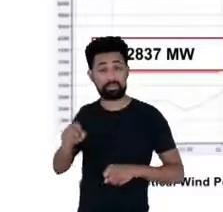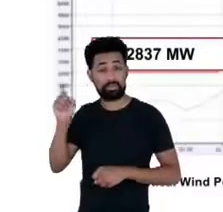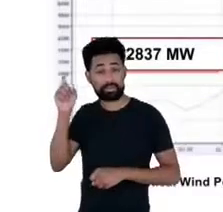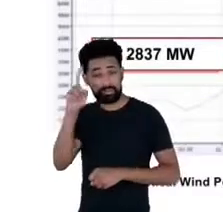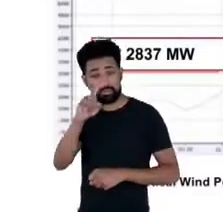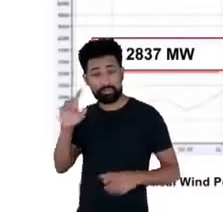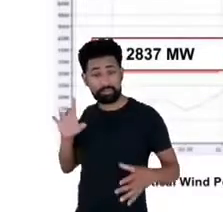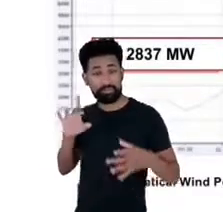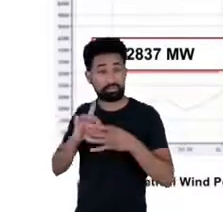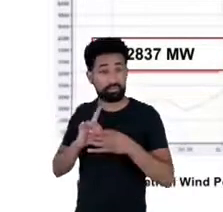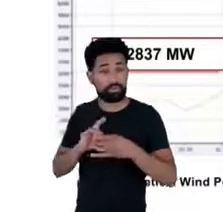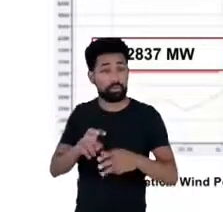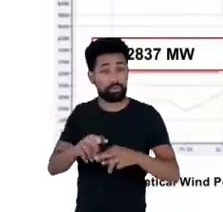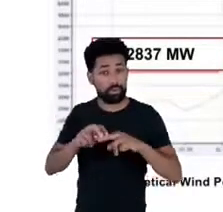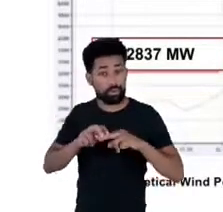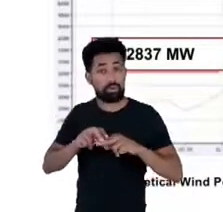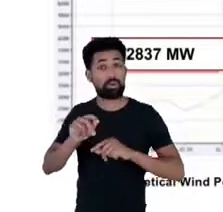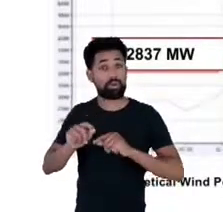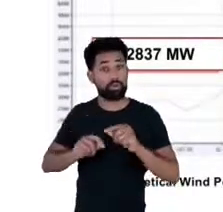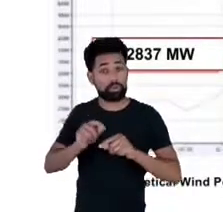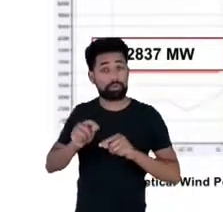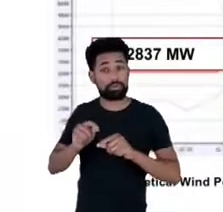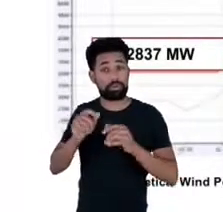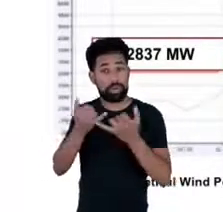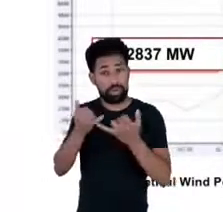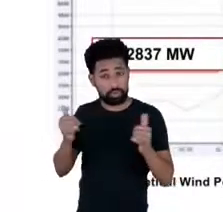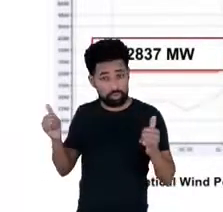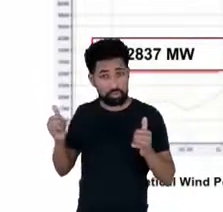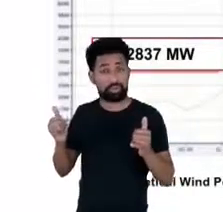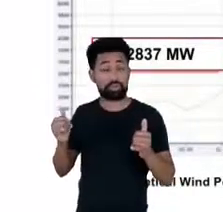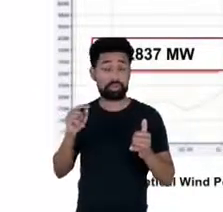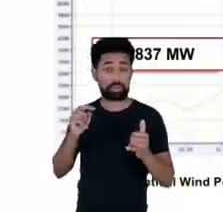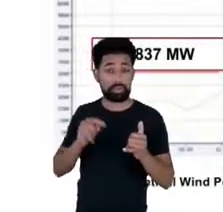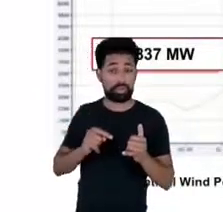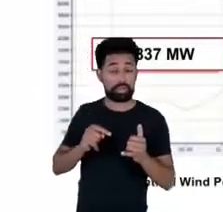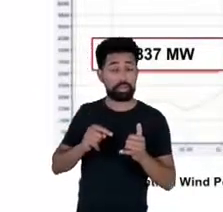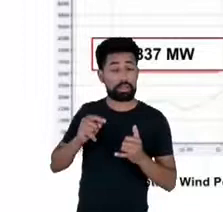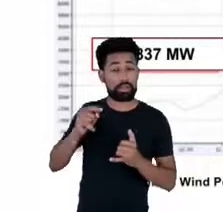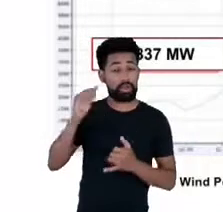da curva de energia. Nessa teoria,